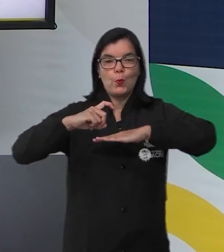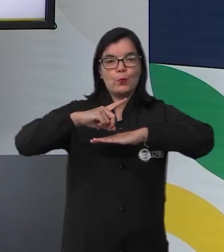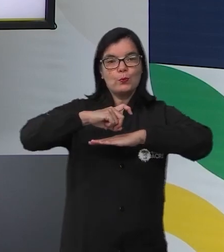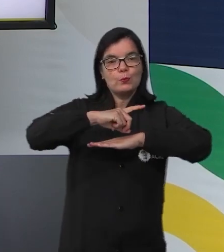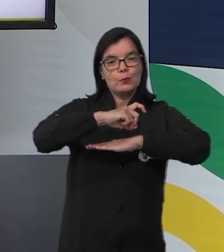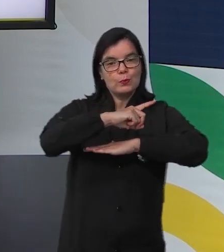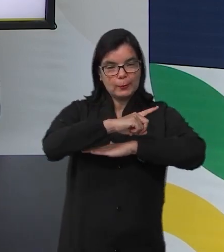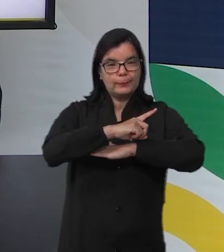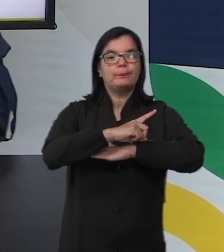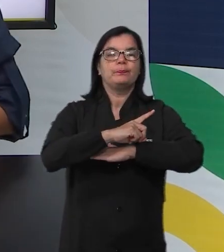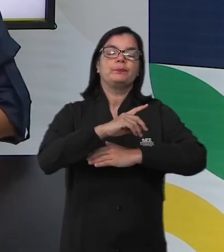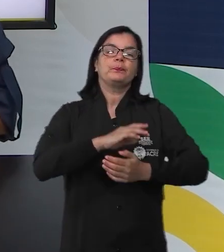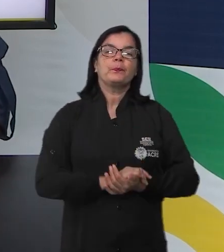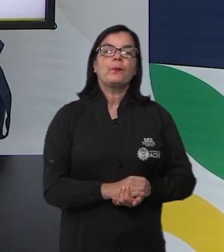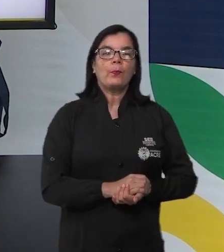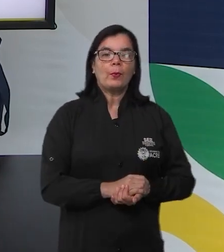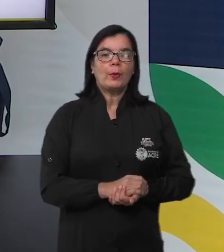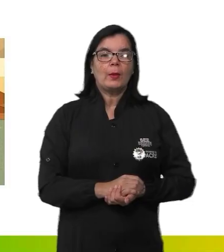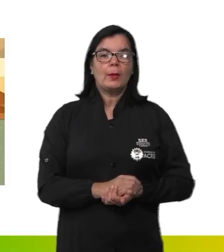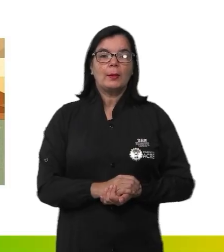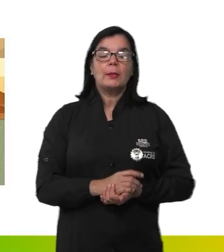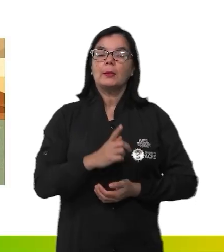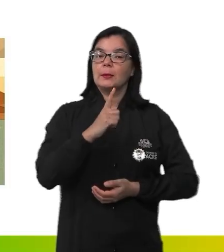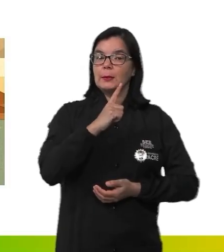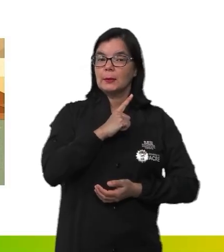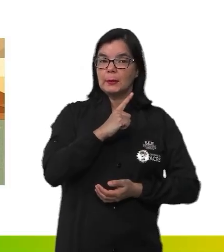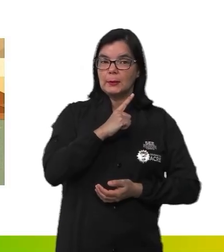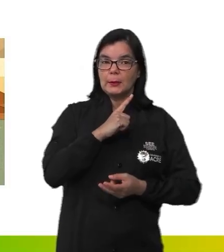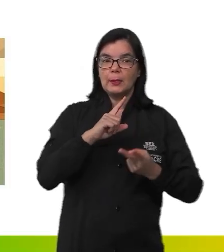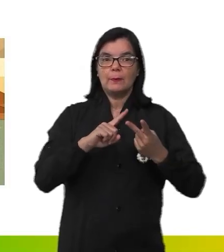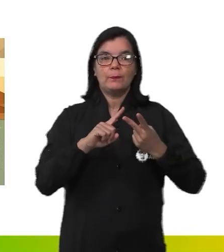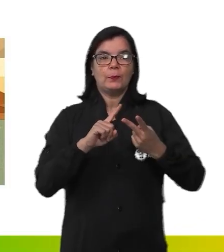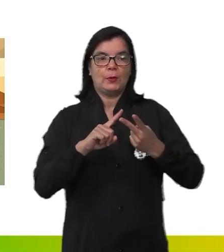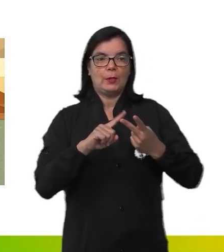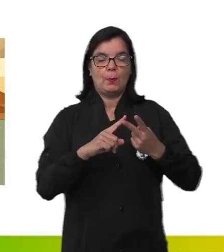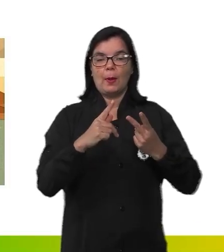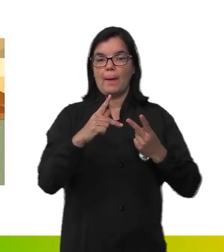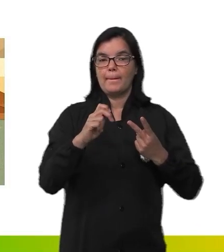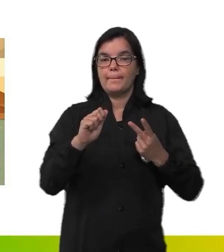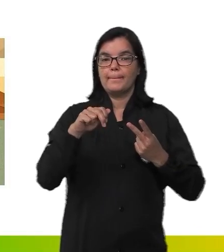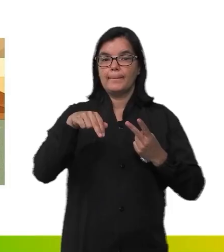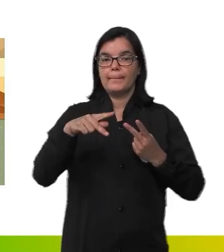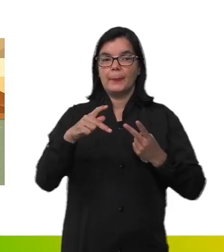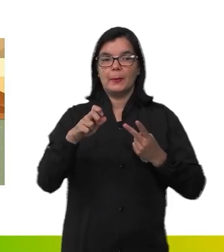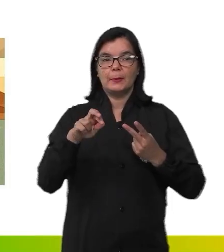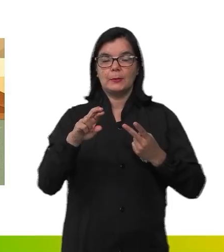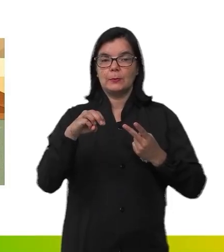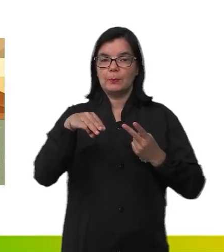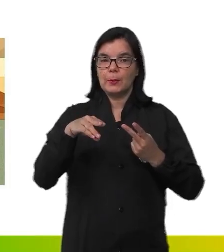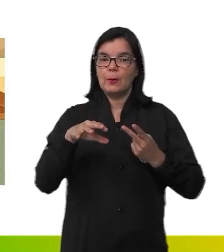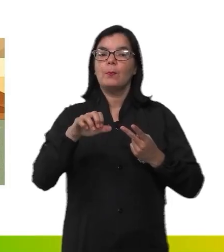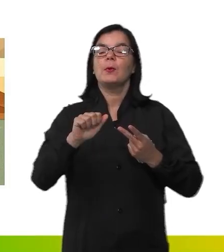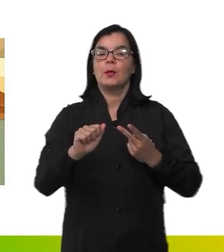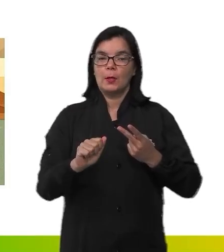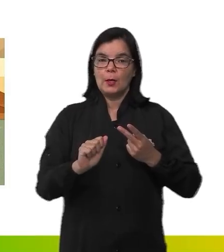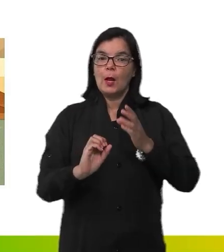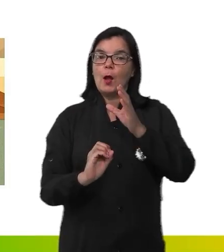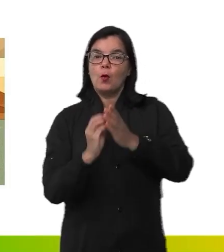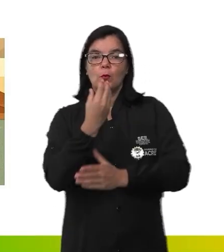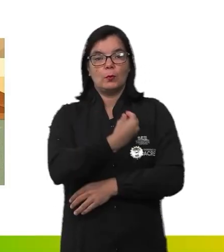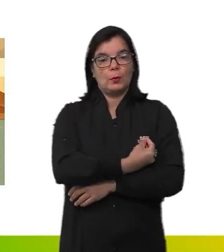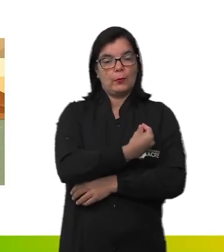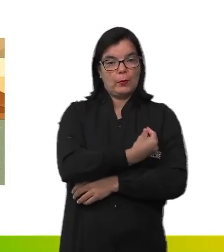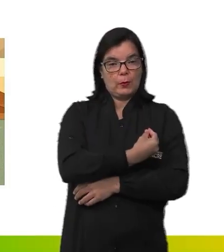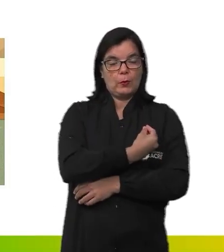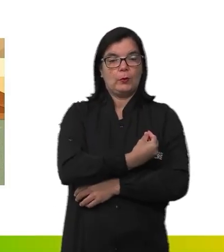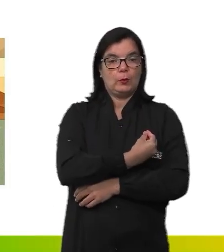da geração espontânea, tá? Temos a panspermia, que fala sobre a origem da vida, que eles defendem que a